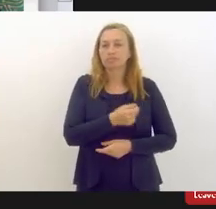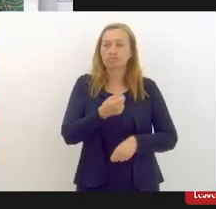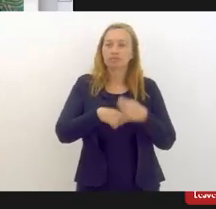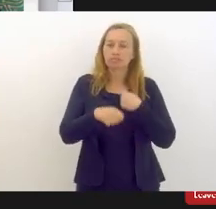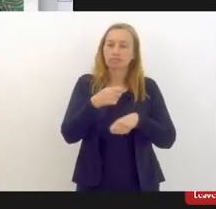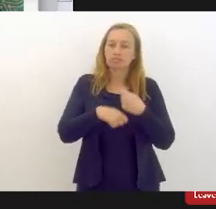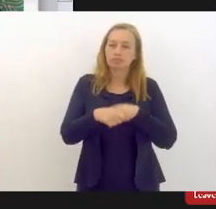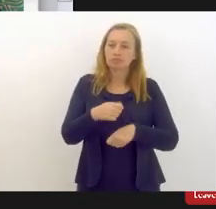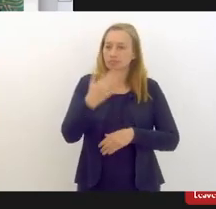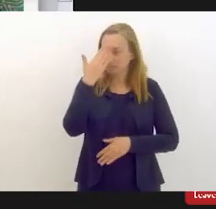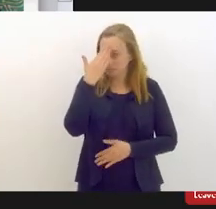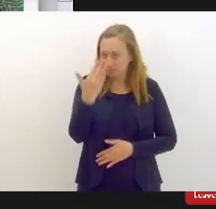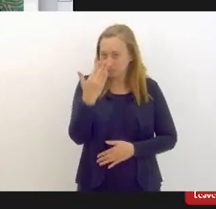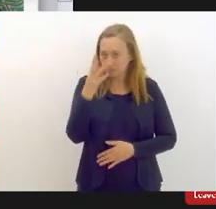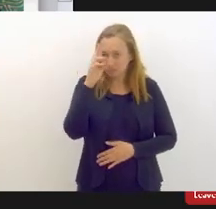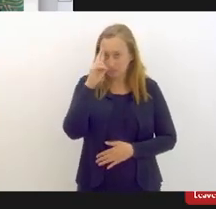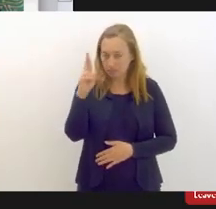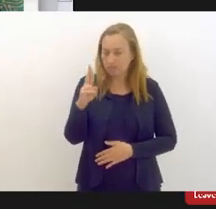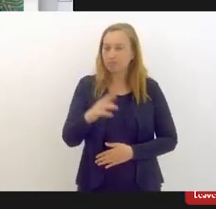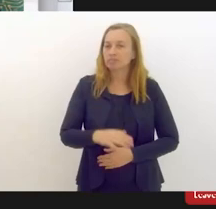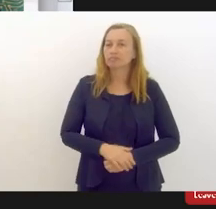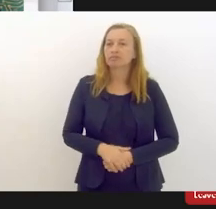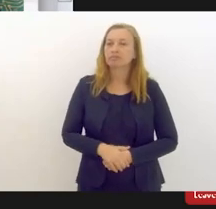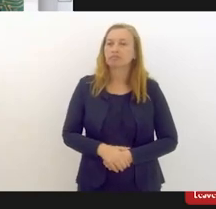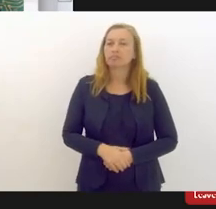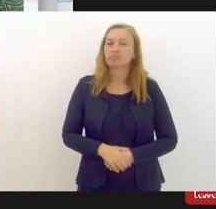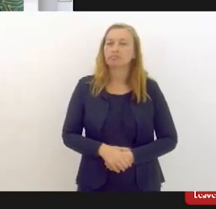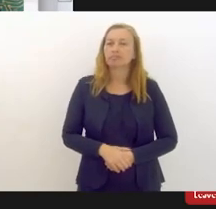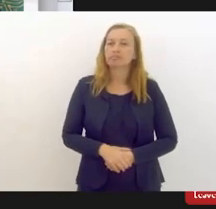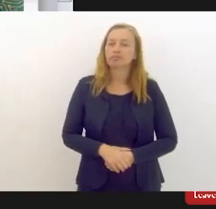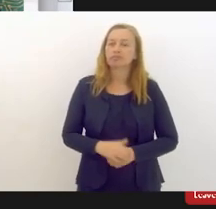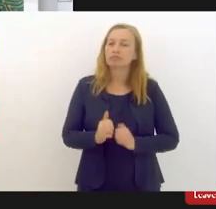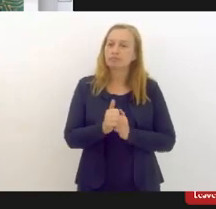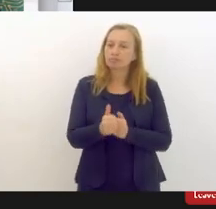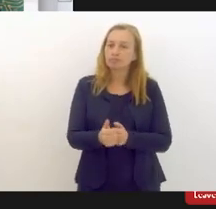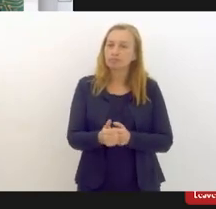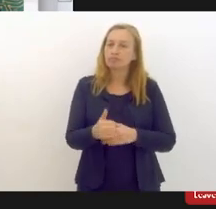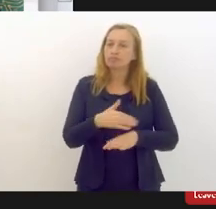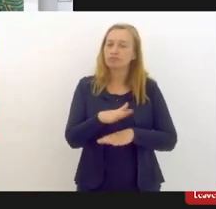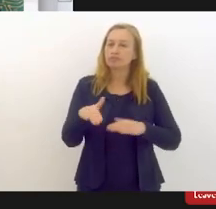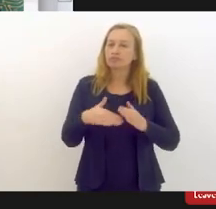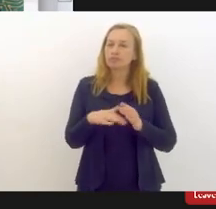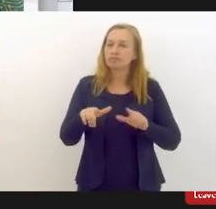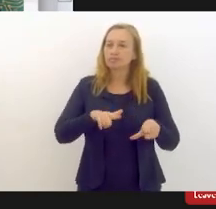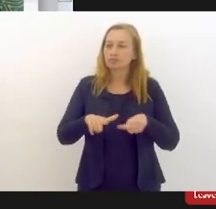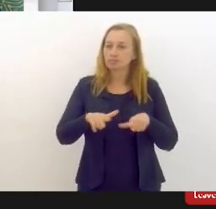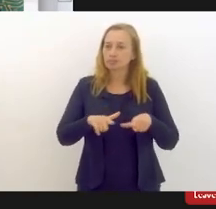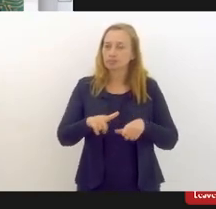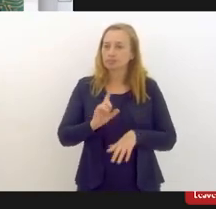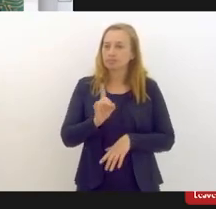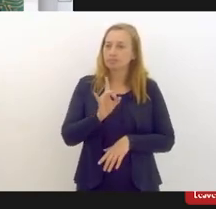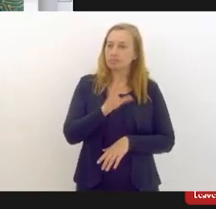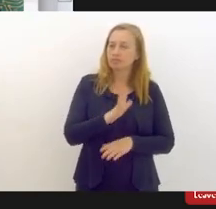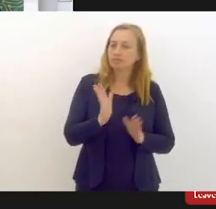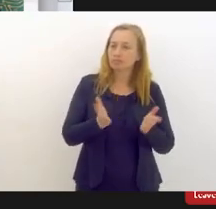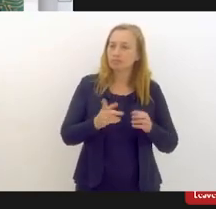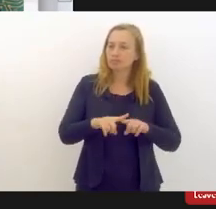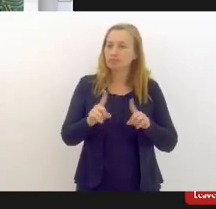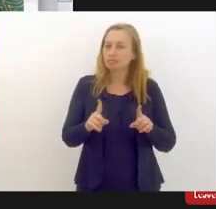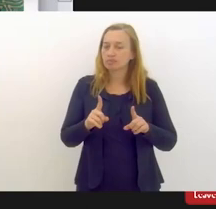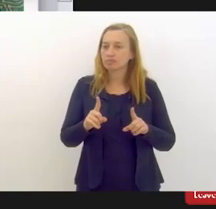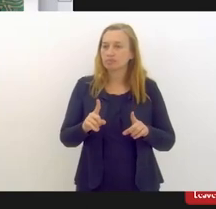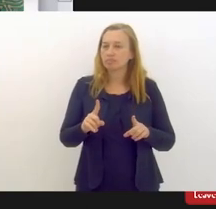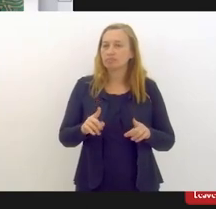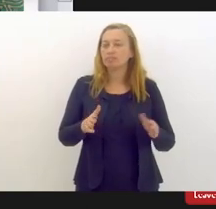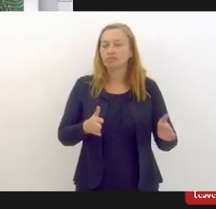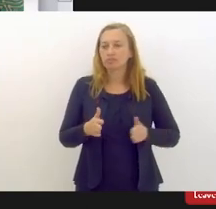Começar aqui agradecendo ao senhor, né, pelo andamento, pela condução de todos os trabalhos aí, não somente hoje, mas durante todo esse